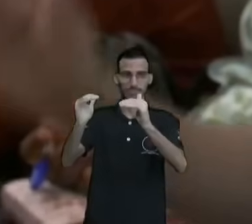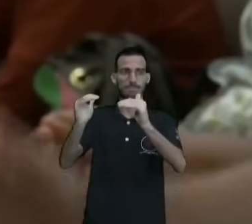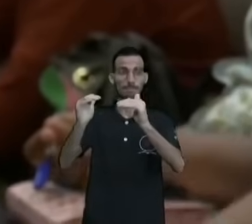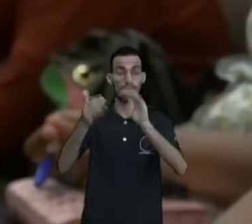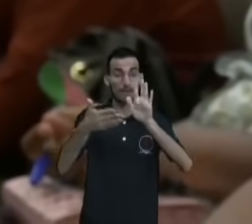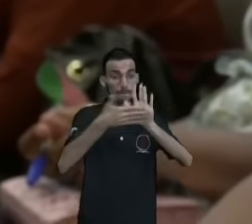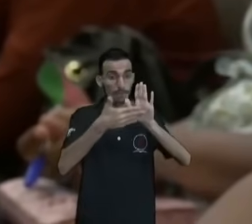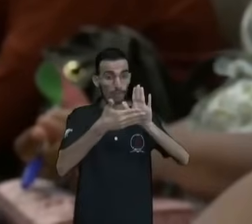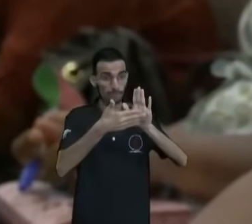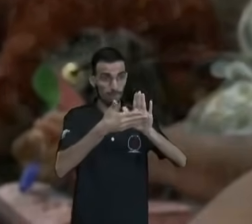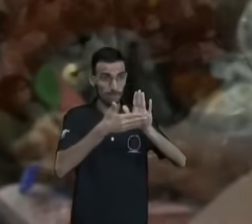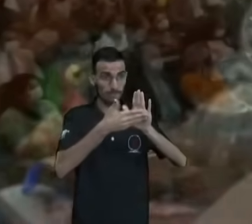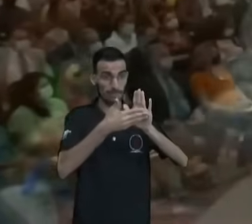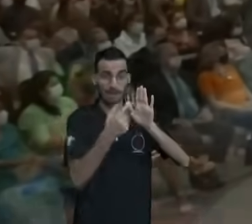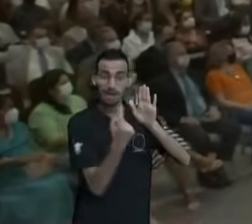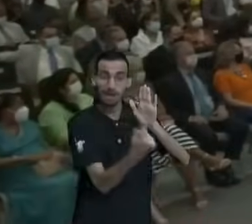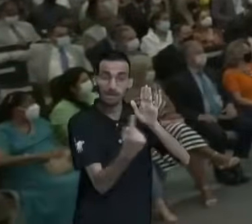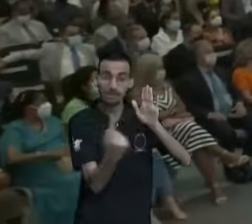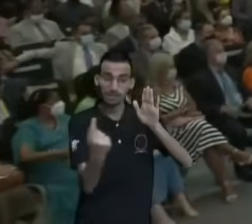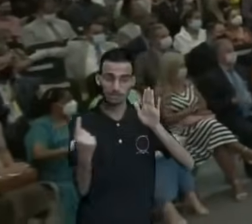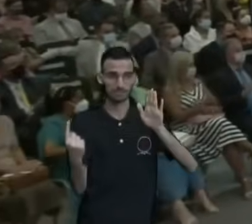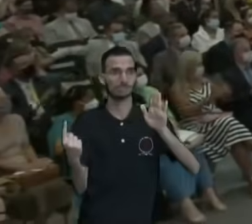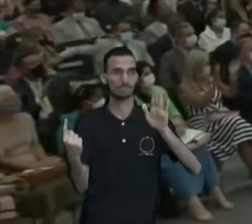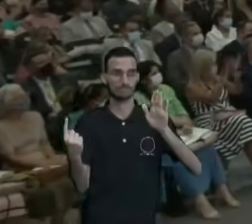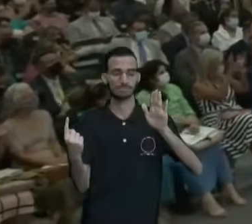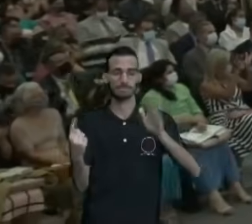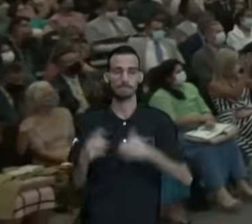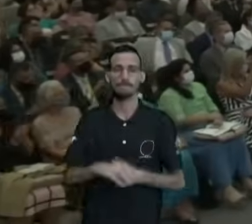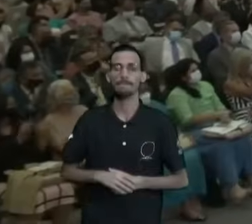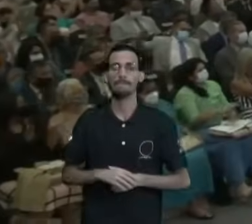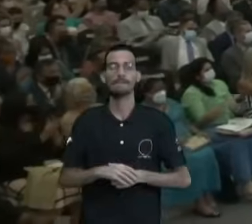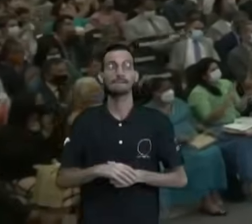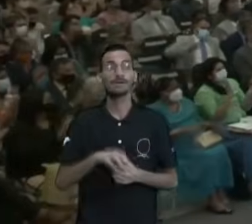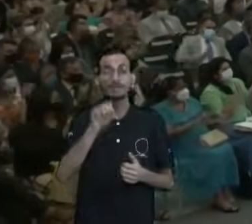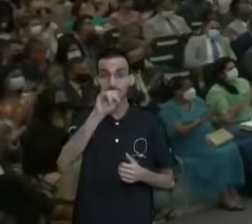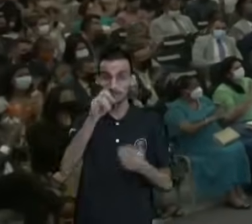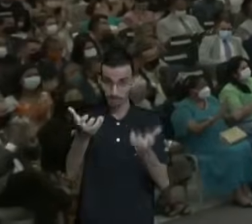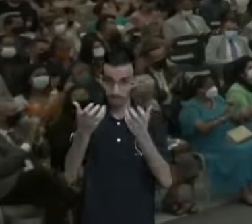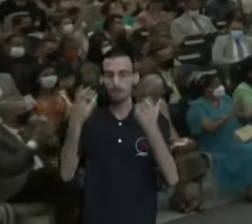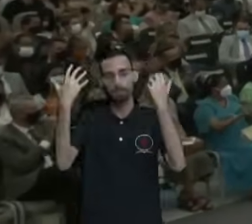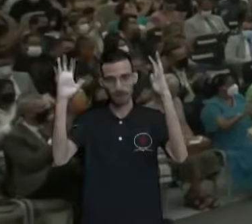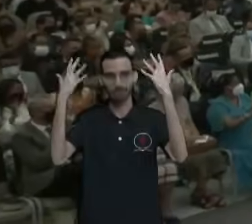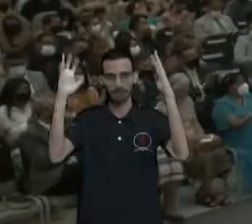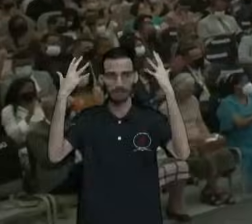nós se é para aplaudir aplauda com vontade por